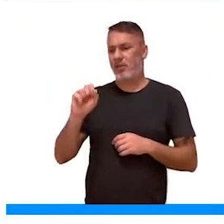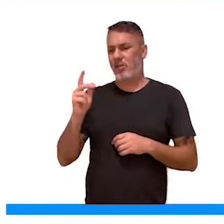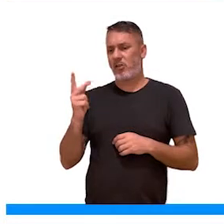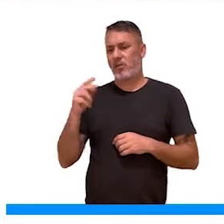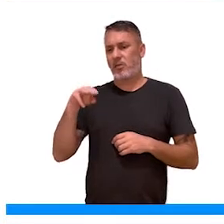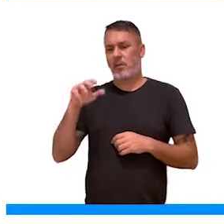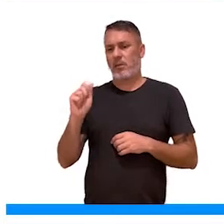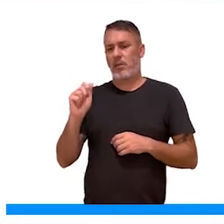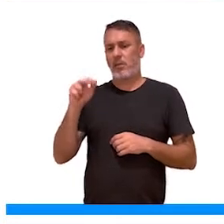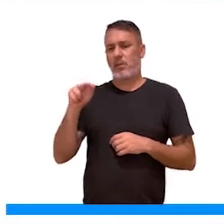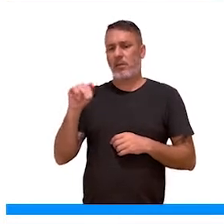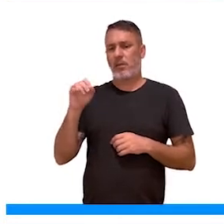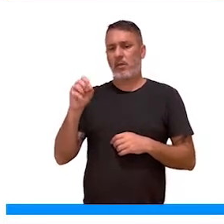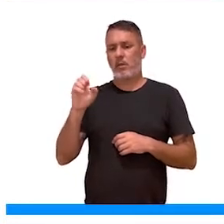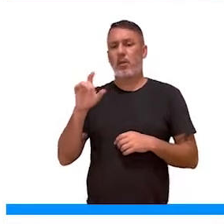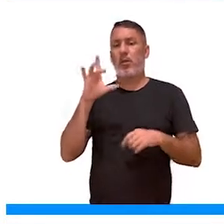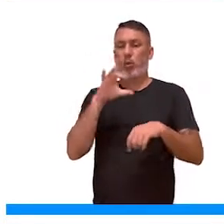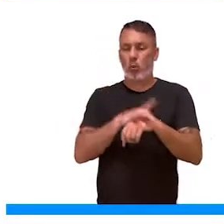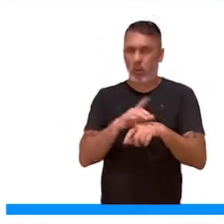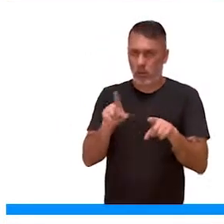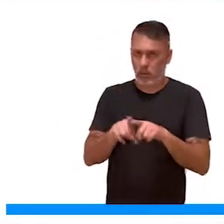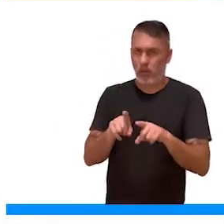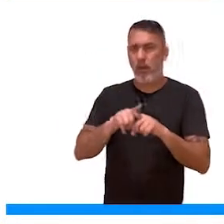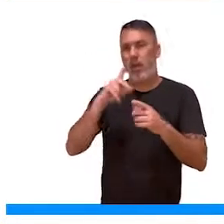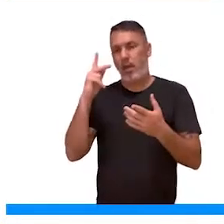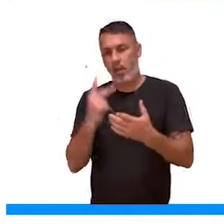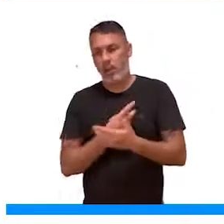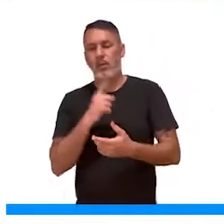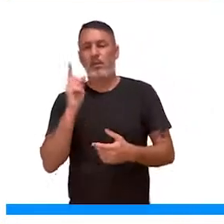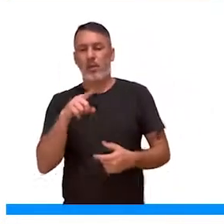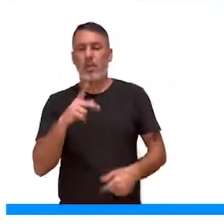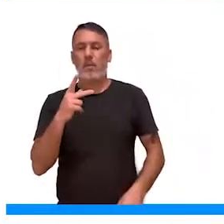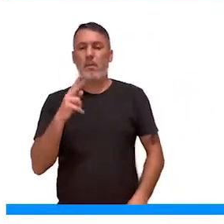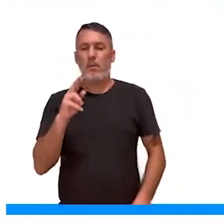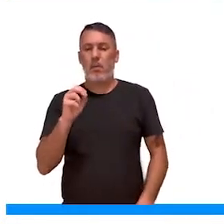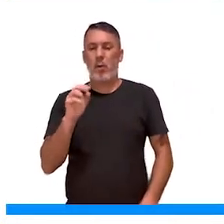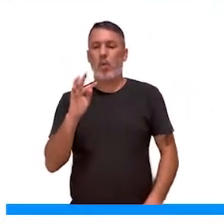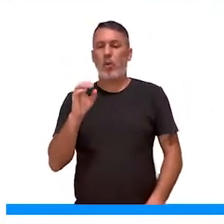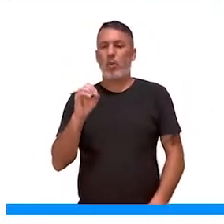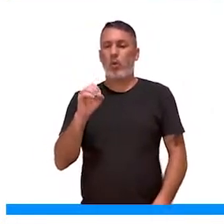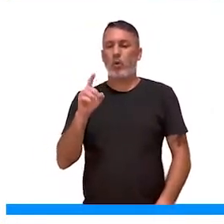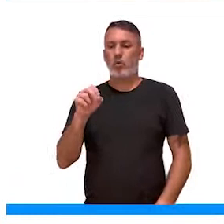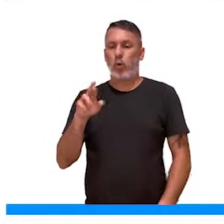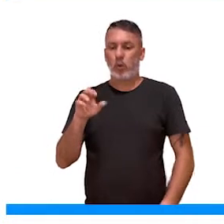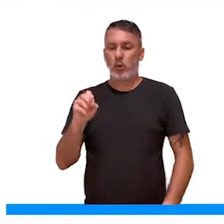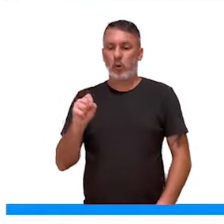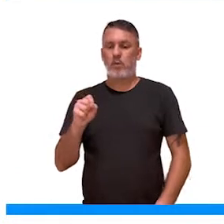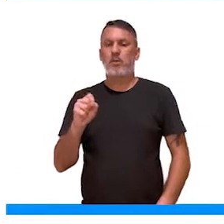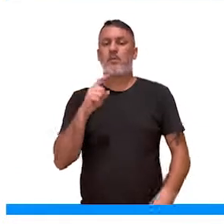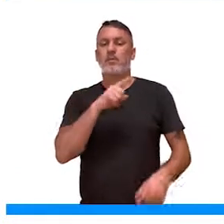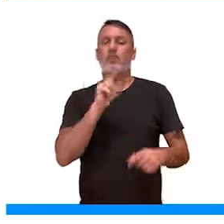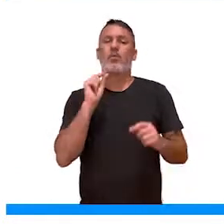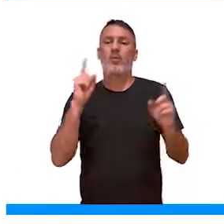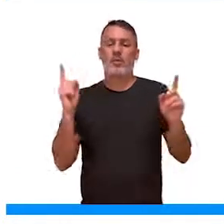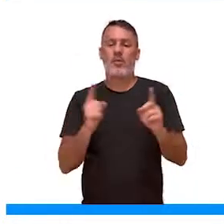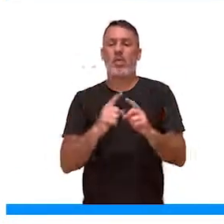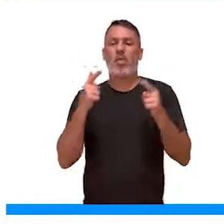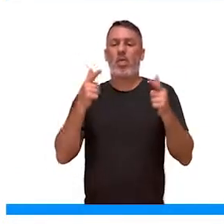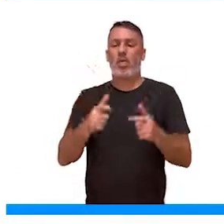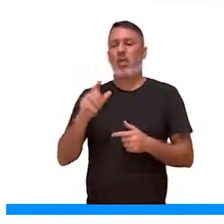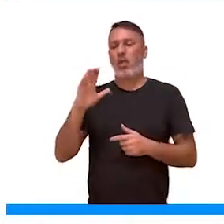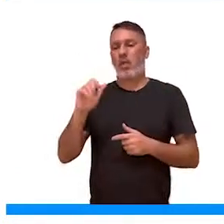Leishmaniose é uma doença que a gente tem também provocada por protozoários. Ela é conhecida como calazar, no caso da